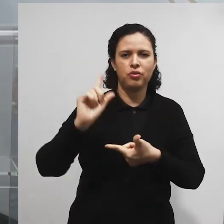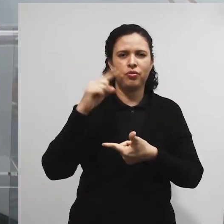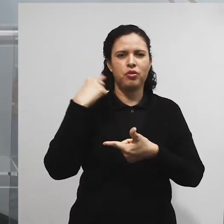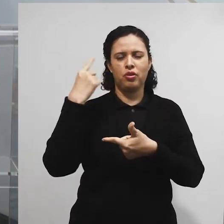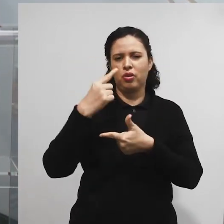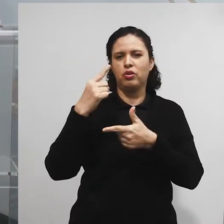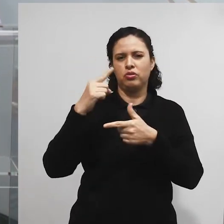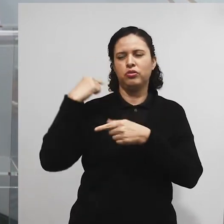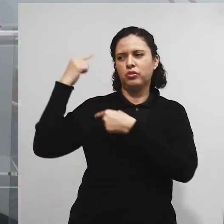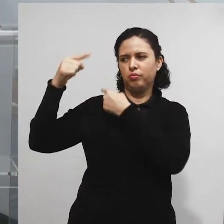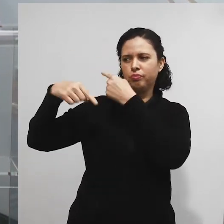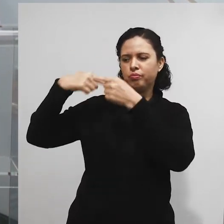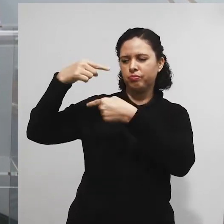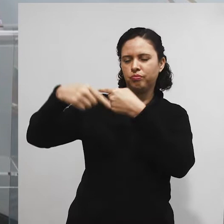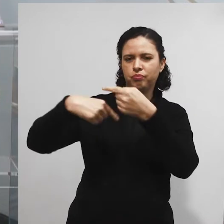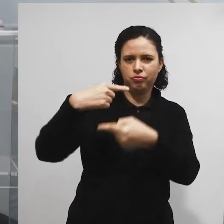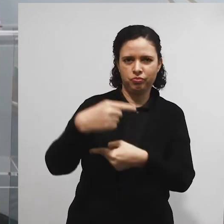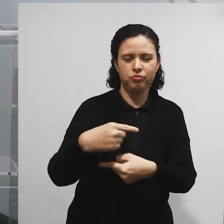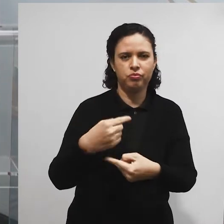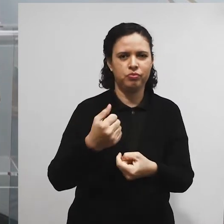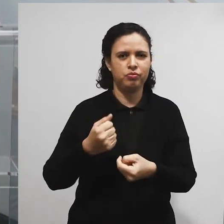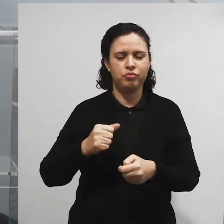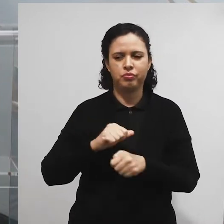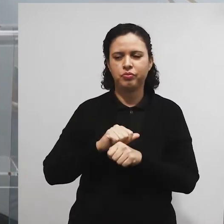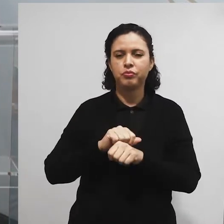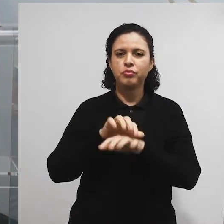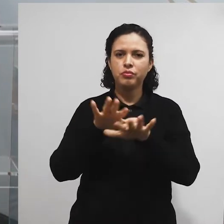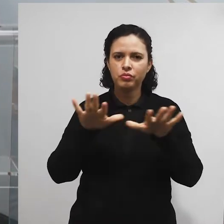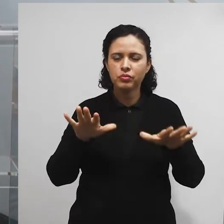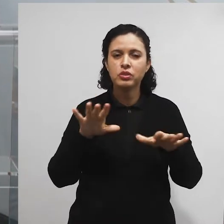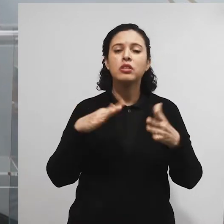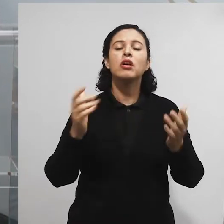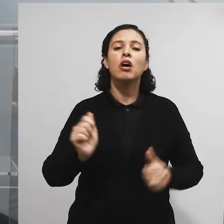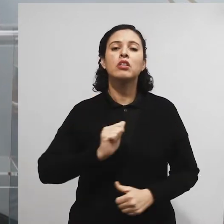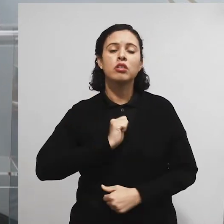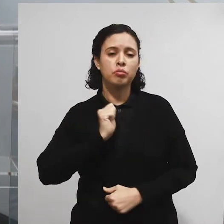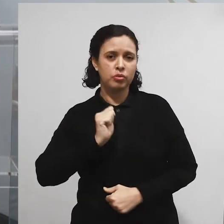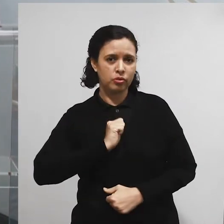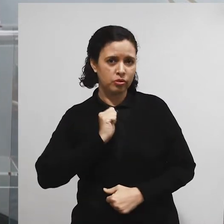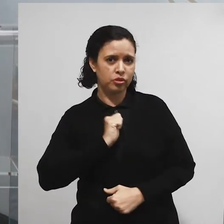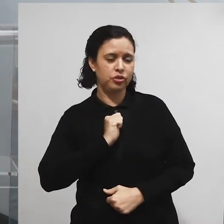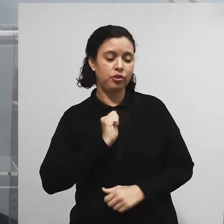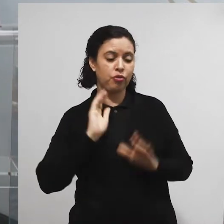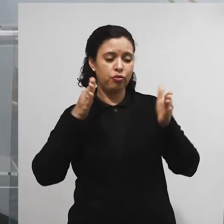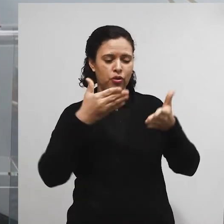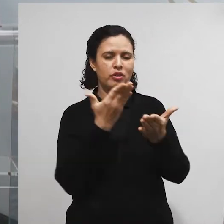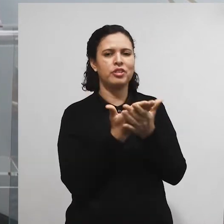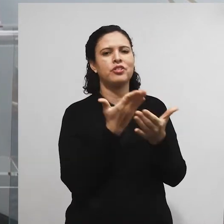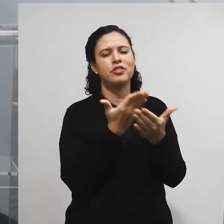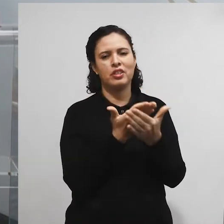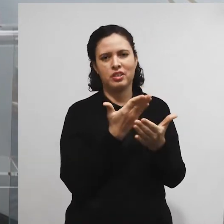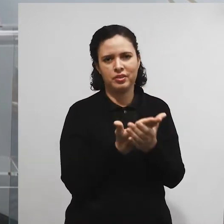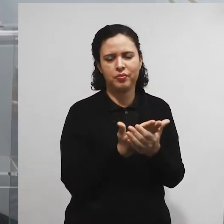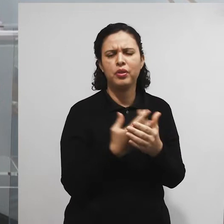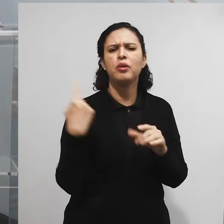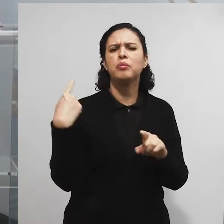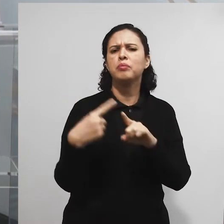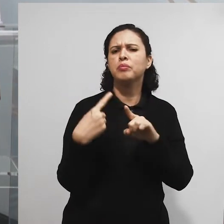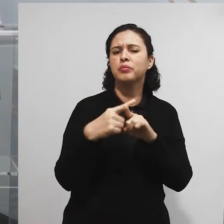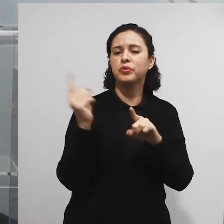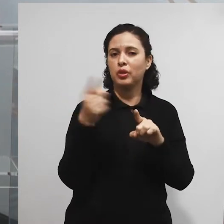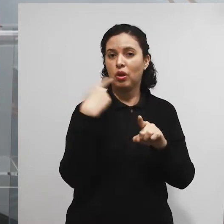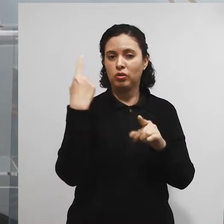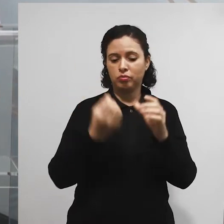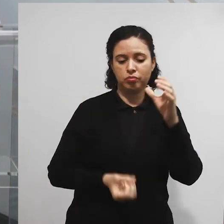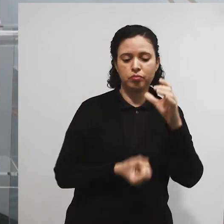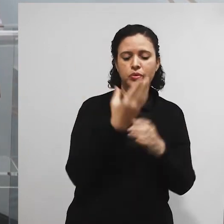nós acumulamos ao longo de geração. E a antropologia, ela se dedica a estudar essas questões, entender o porquê